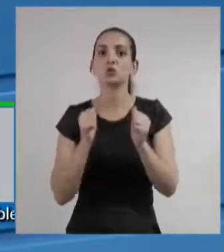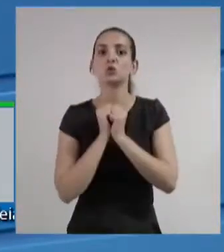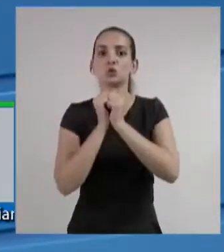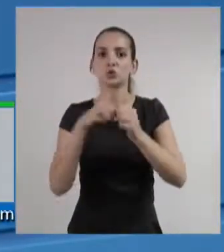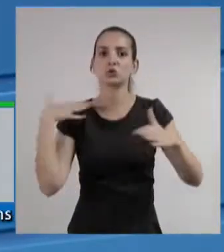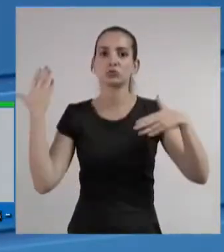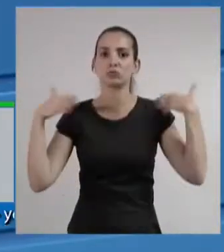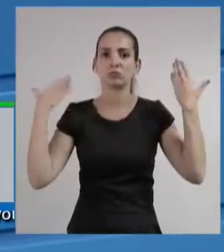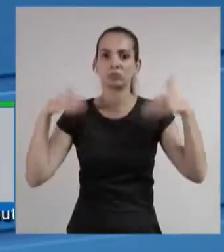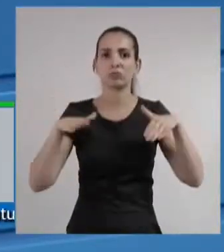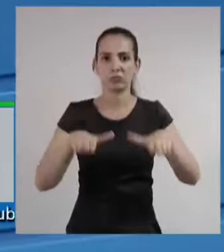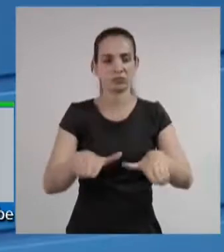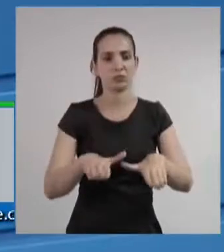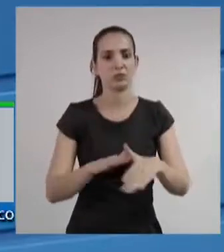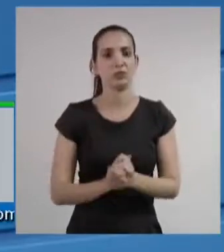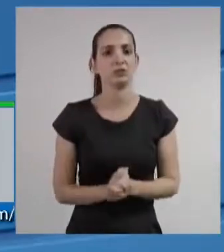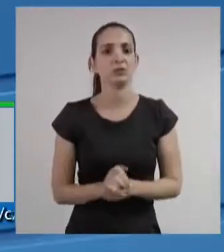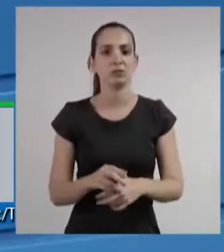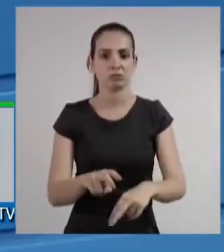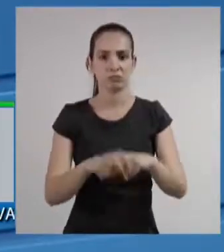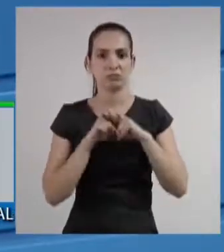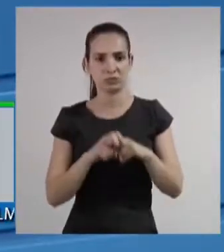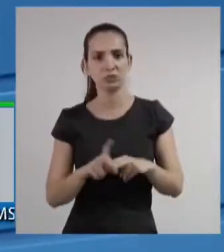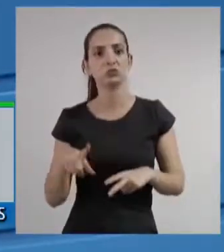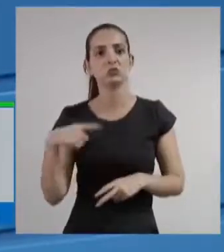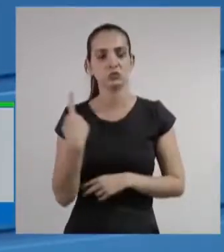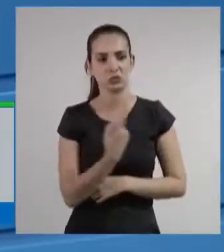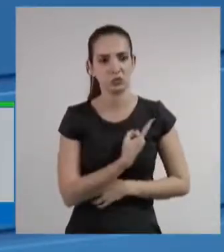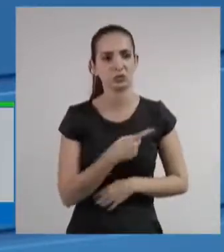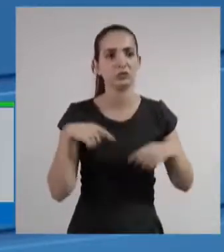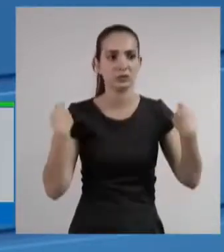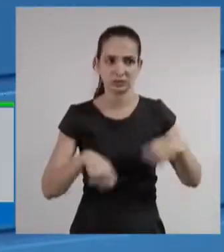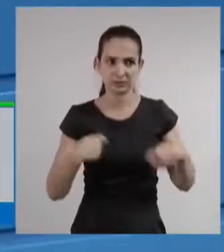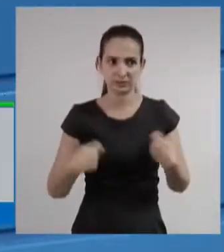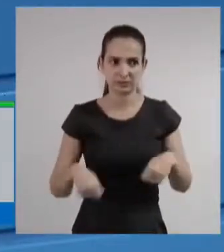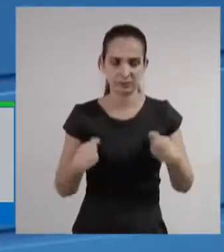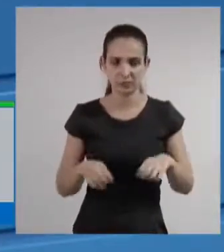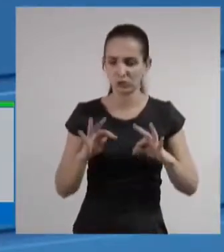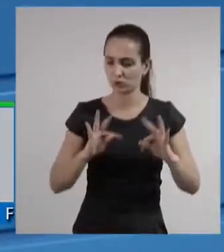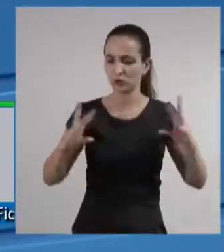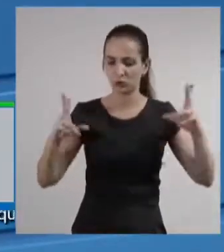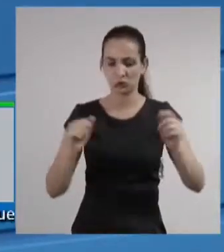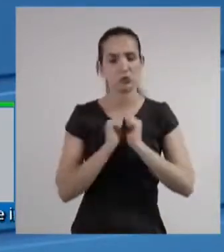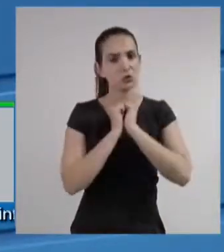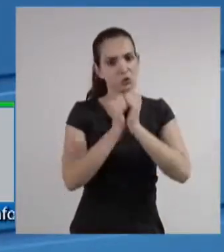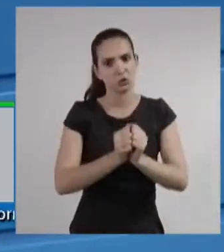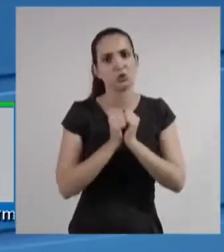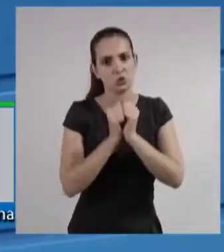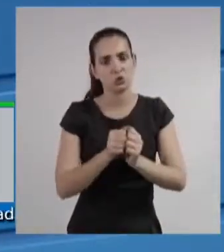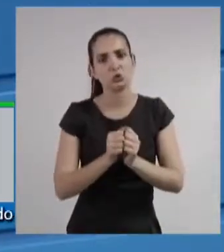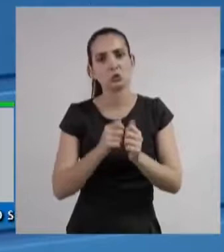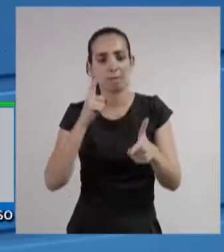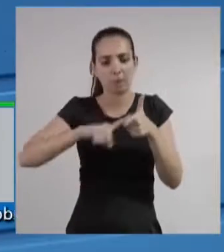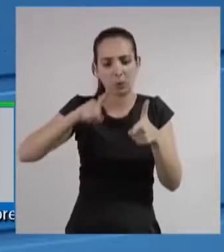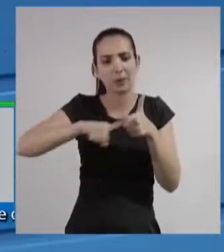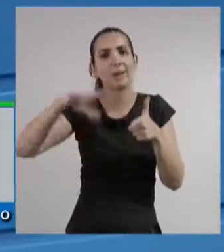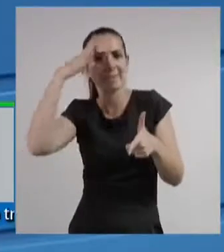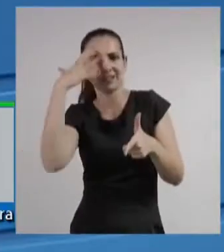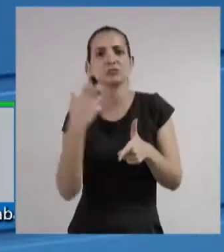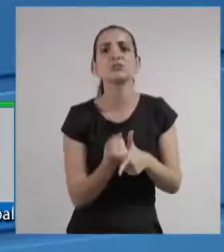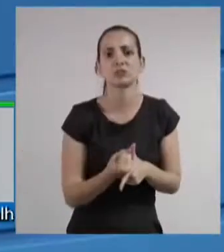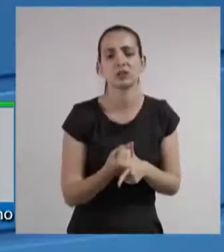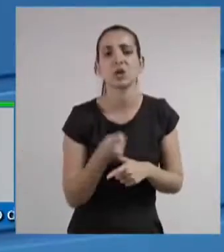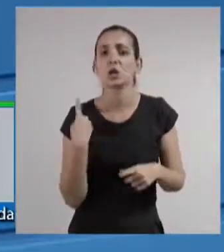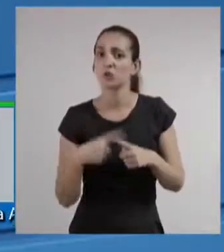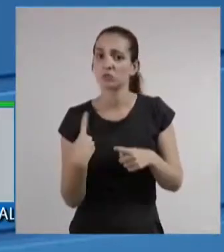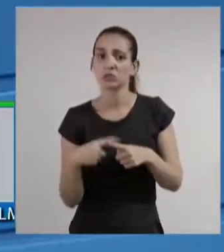essa convivência tem que parar de ficar nessa briga, sentar na mesma mesa, todo mundo de mão dadas para resolver o nosso problema. O problema